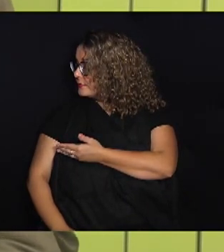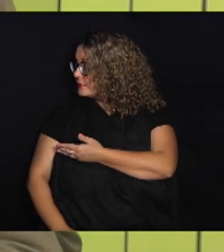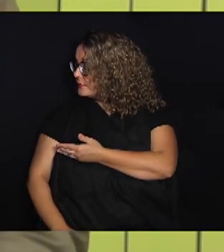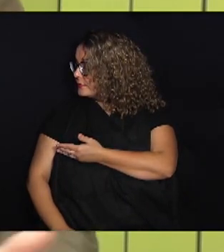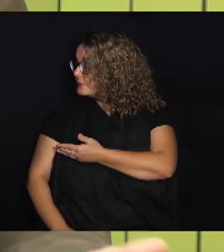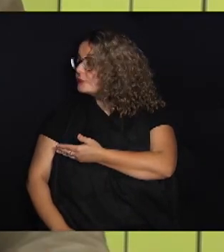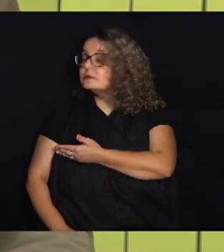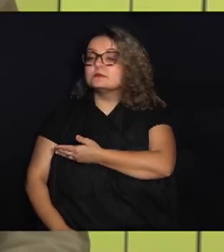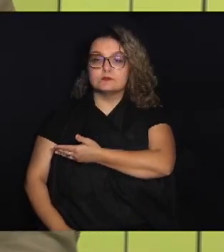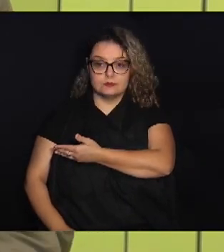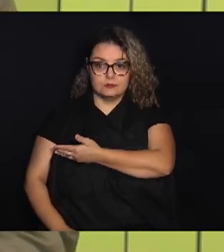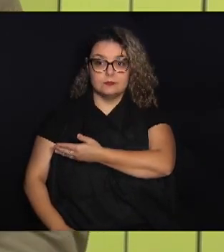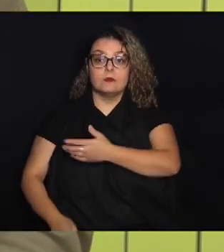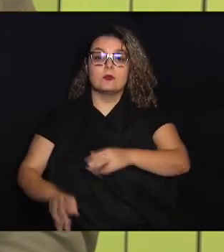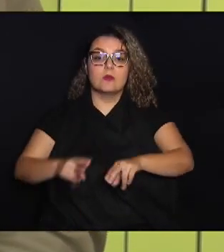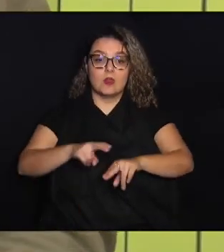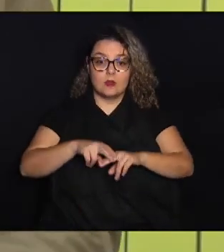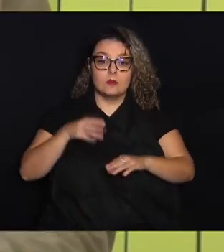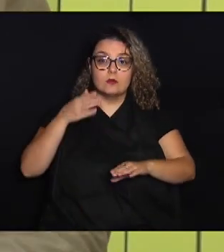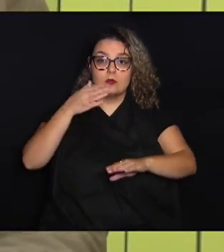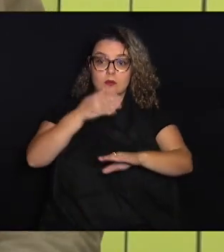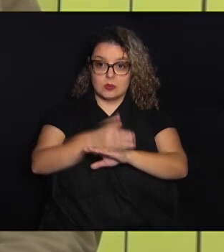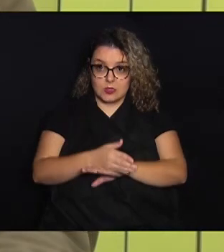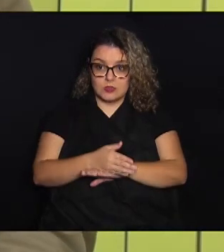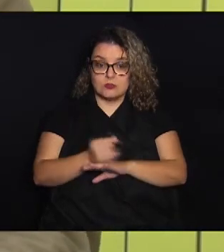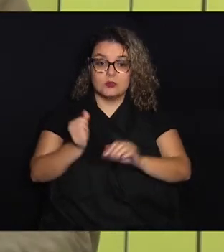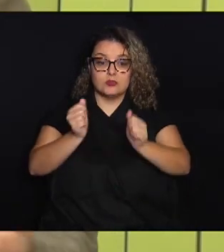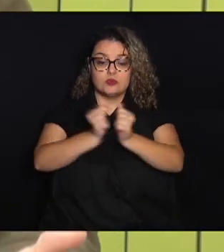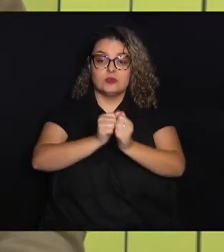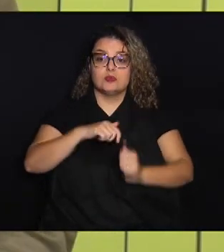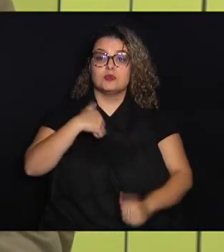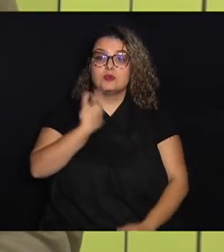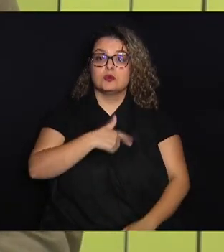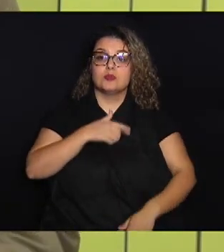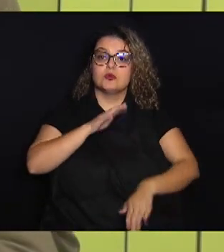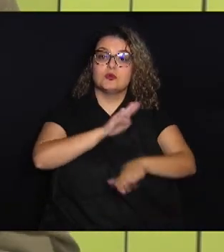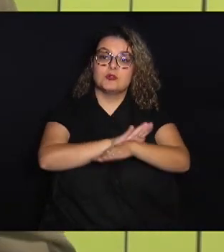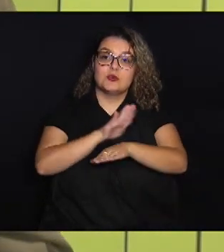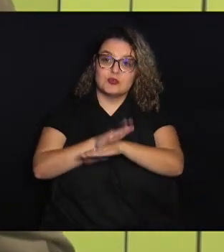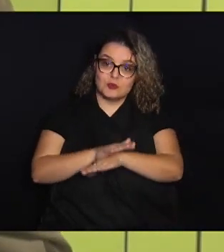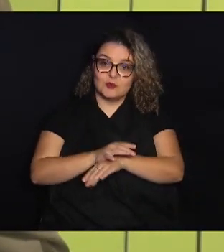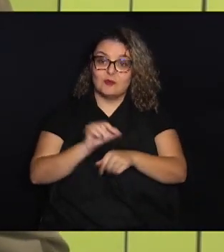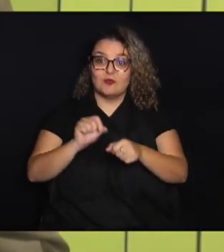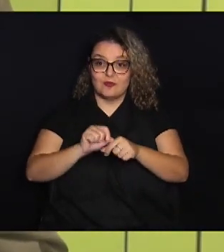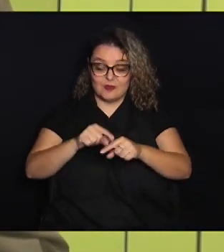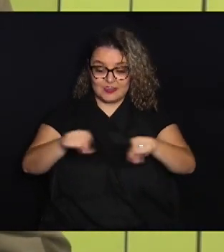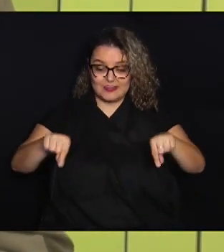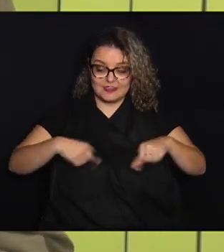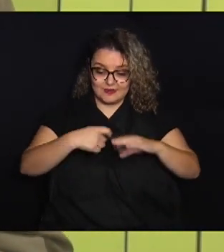978293776. Portanto, participem conosco, nos ajudem aí a fazer o Estúdio